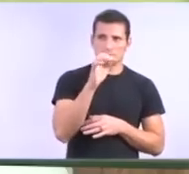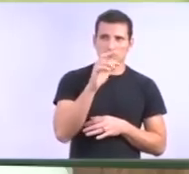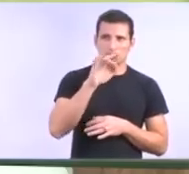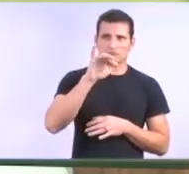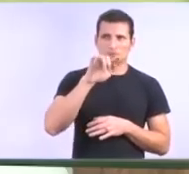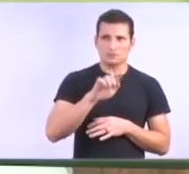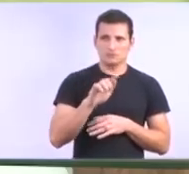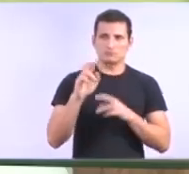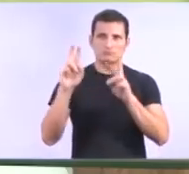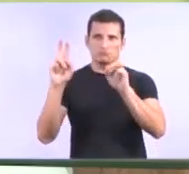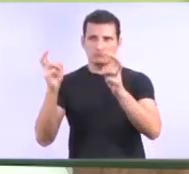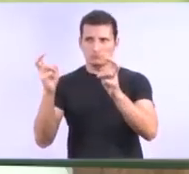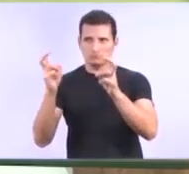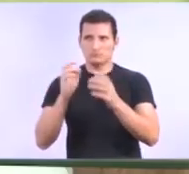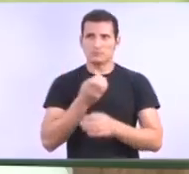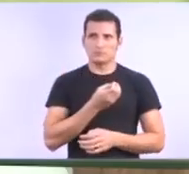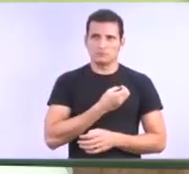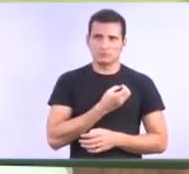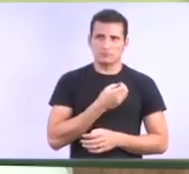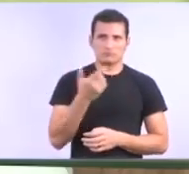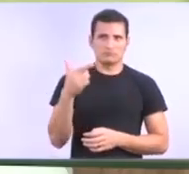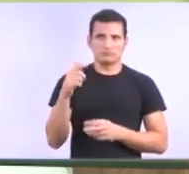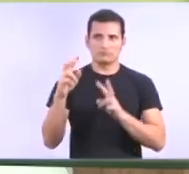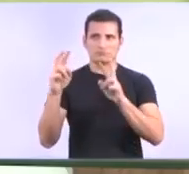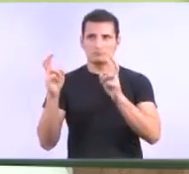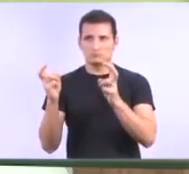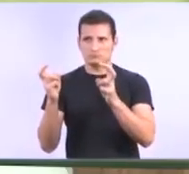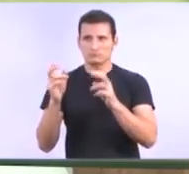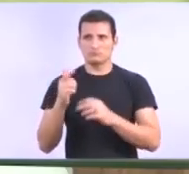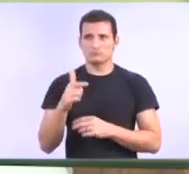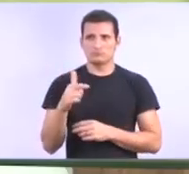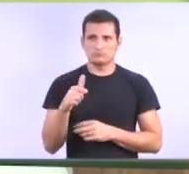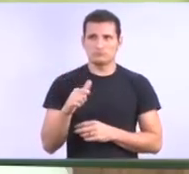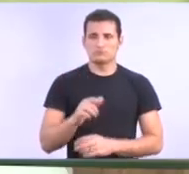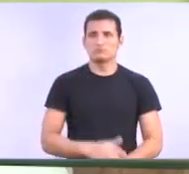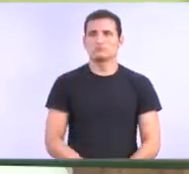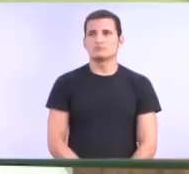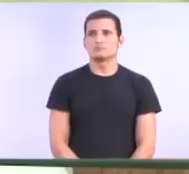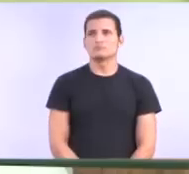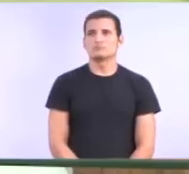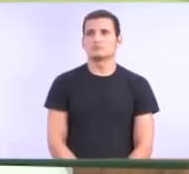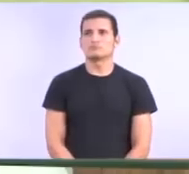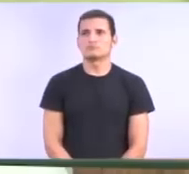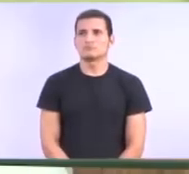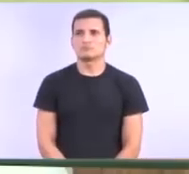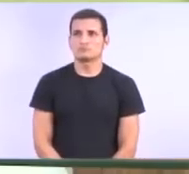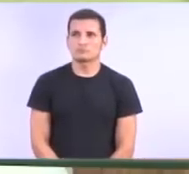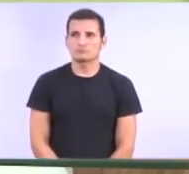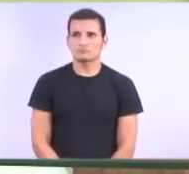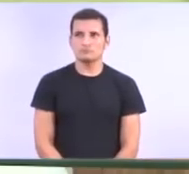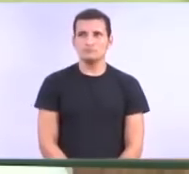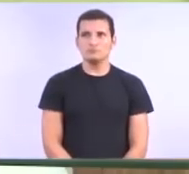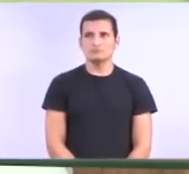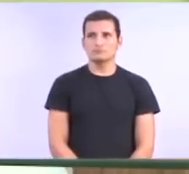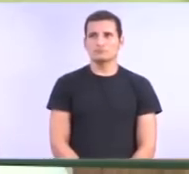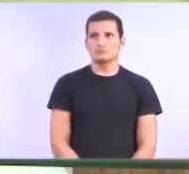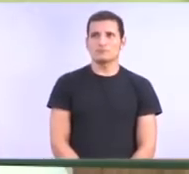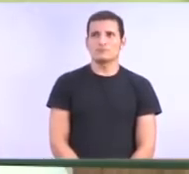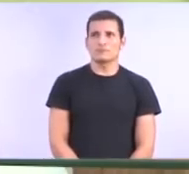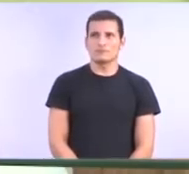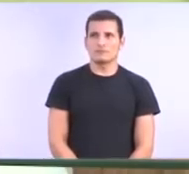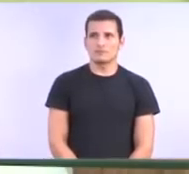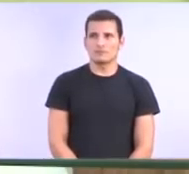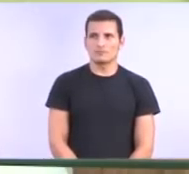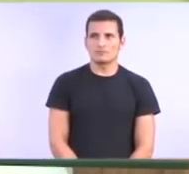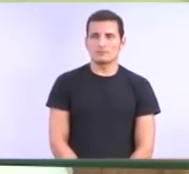aspas duplas. Onde é número, não existe aspa dupla. Vocês podem perceber em renda familiar. Tá? Eu só gostaria de mandar um